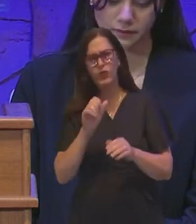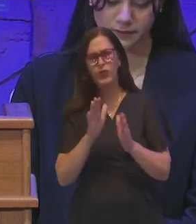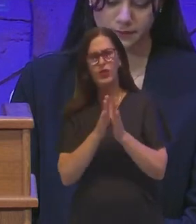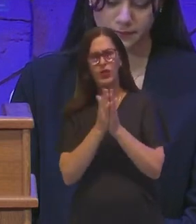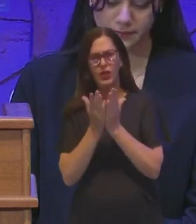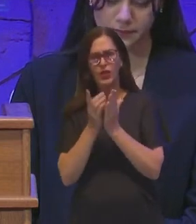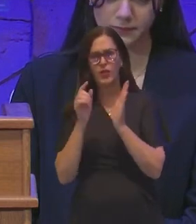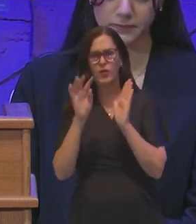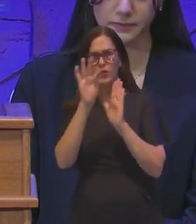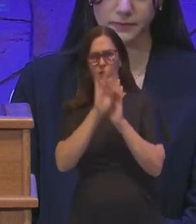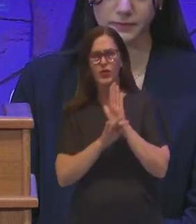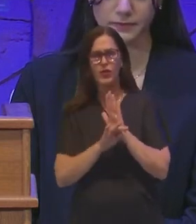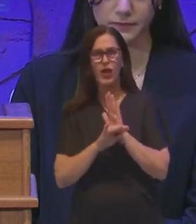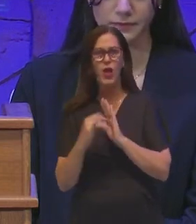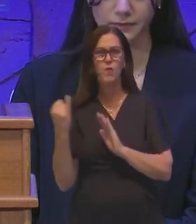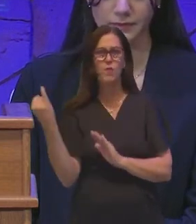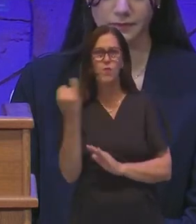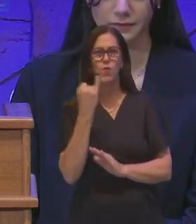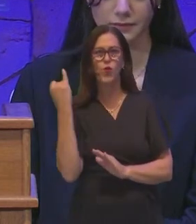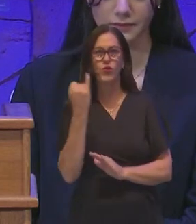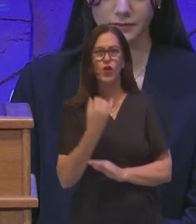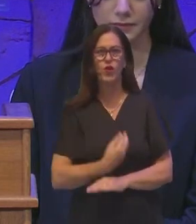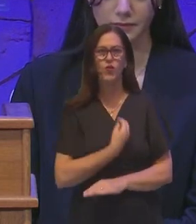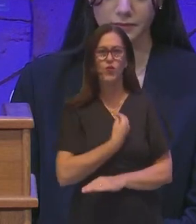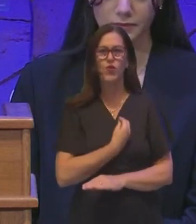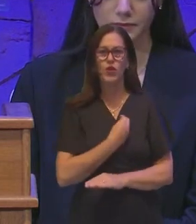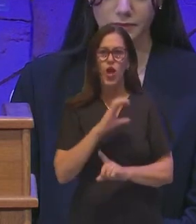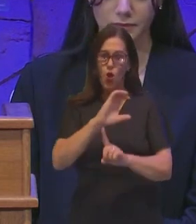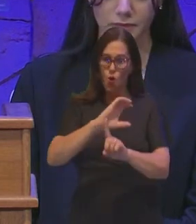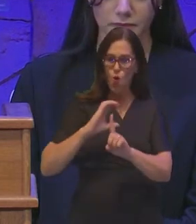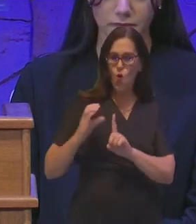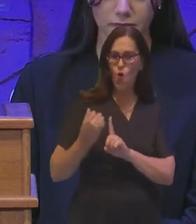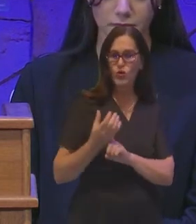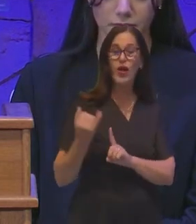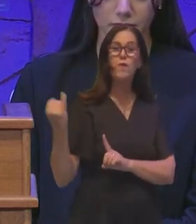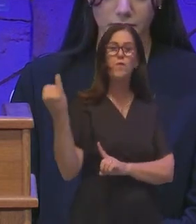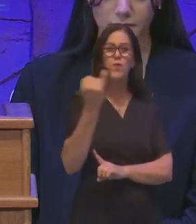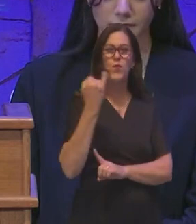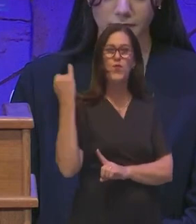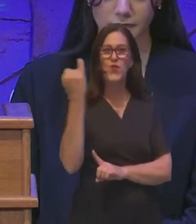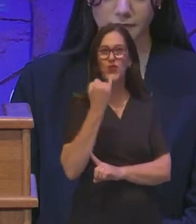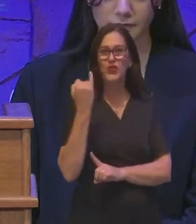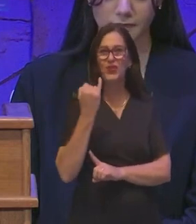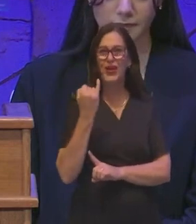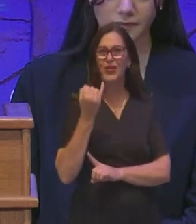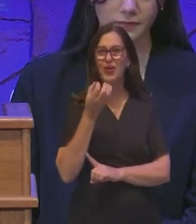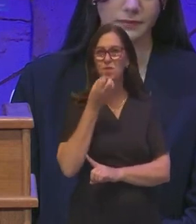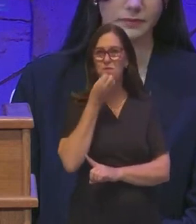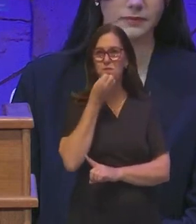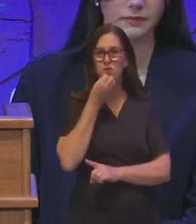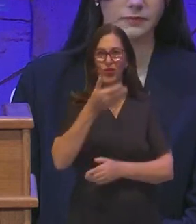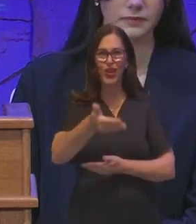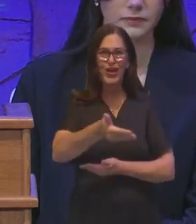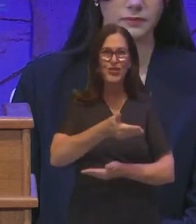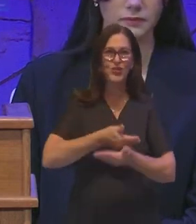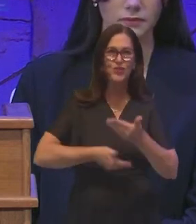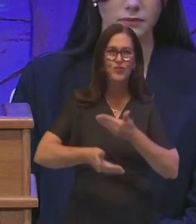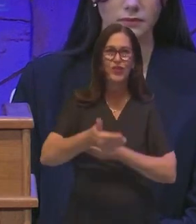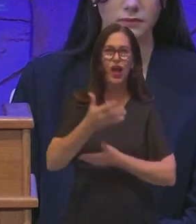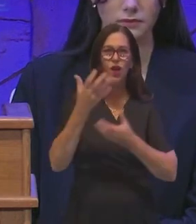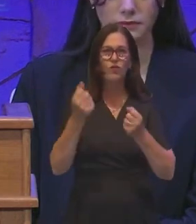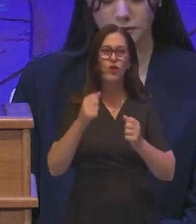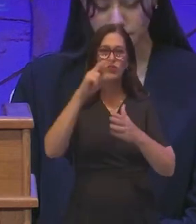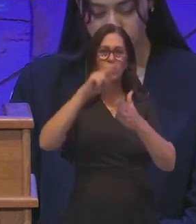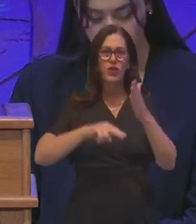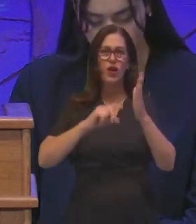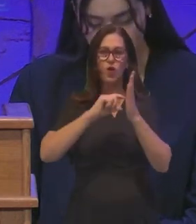passagem, a importância da vida em comunidade e a importância da generosidade. Vamos ler o